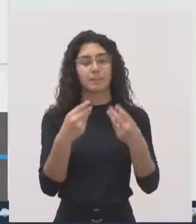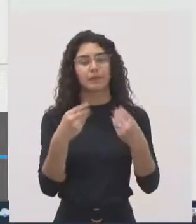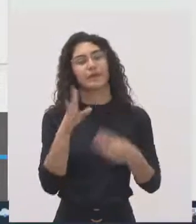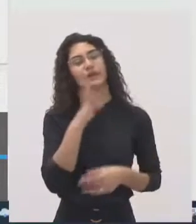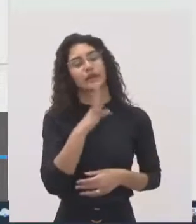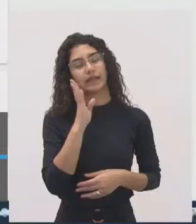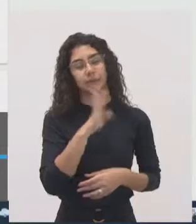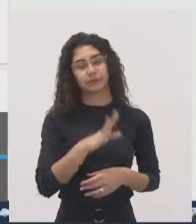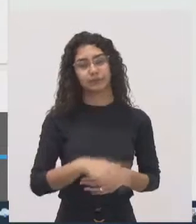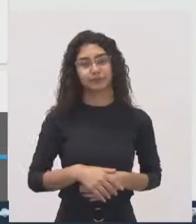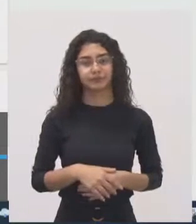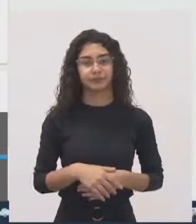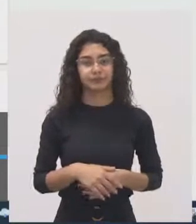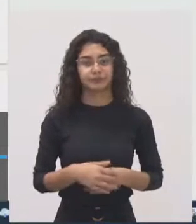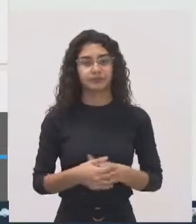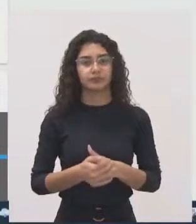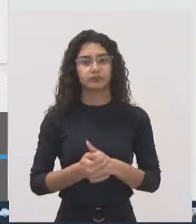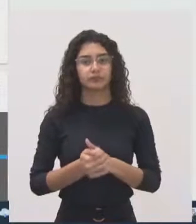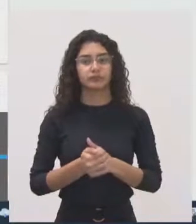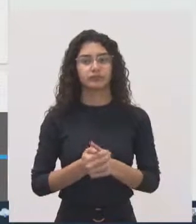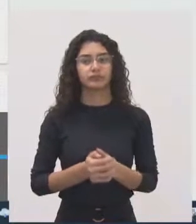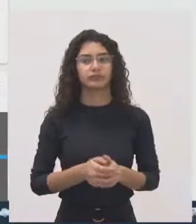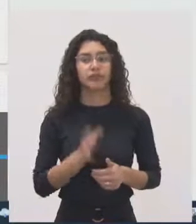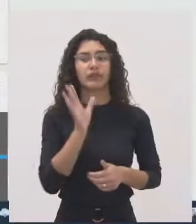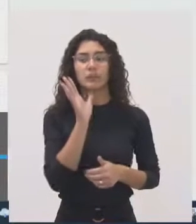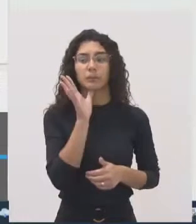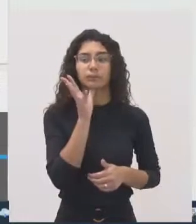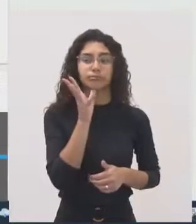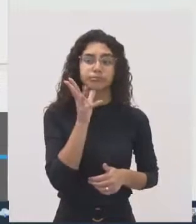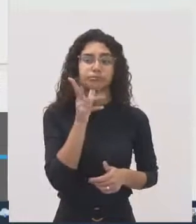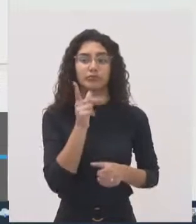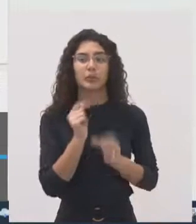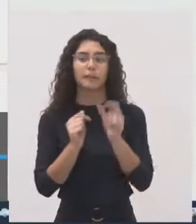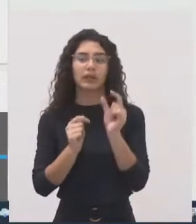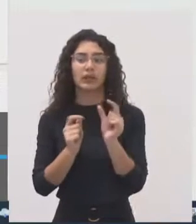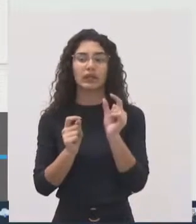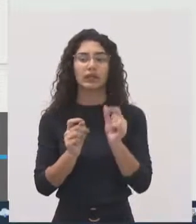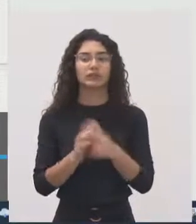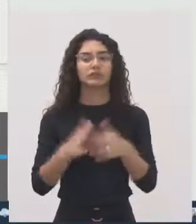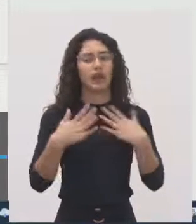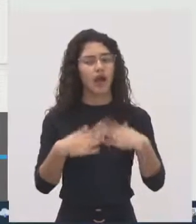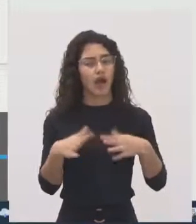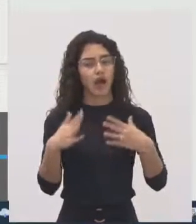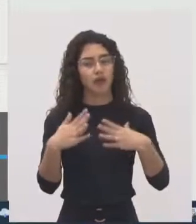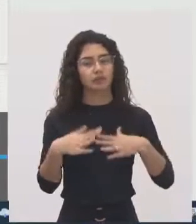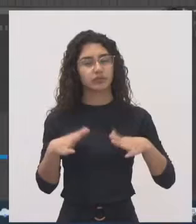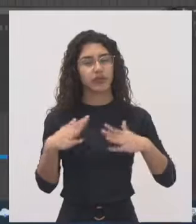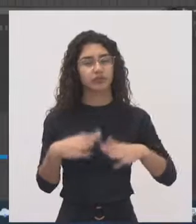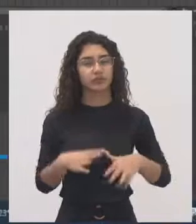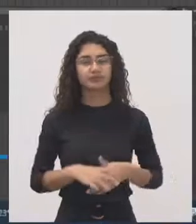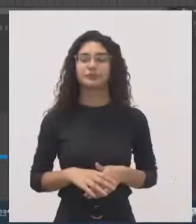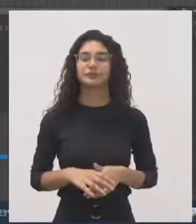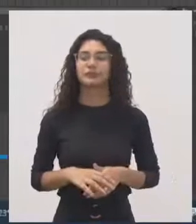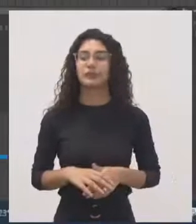legal. Tá demorando um pouquinho hoje, hein, Ana? Muita calma. Muita calma. Então,